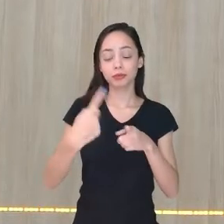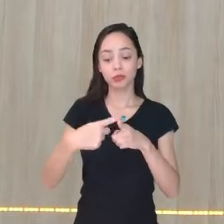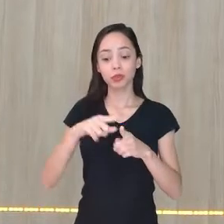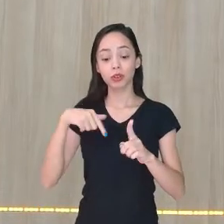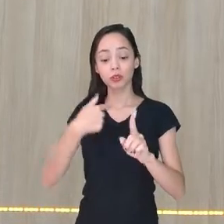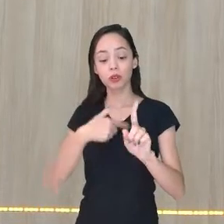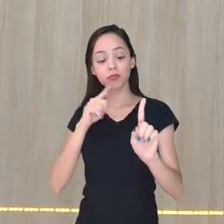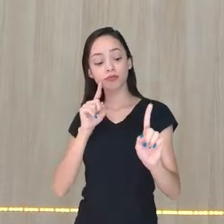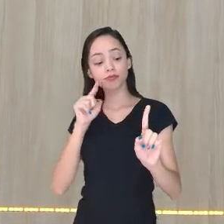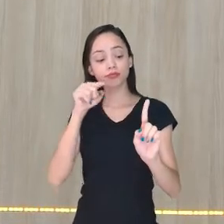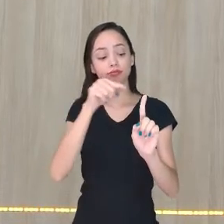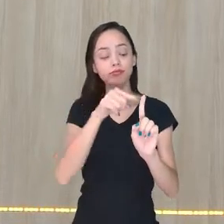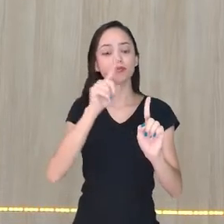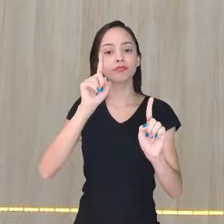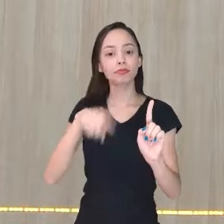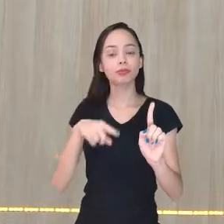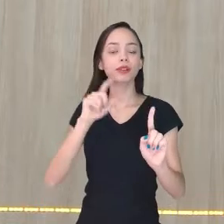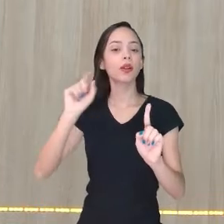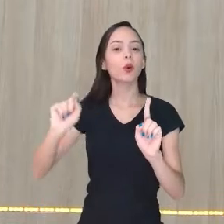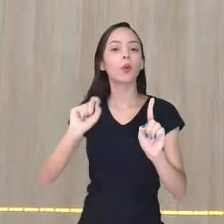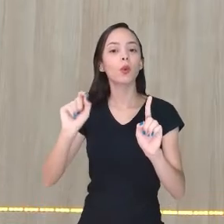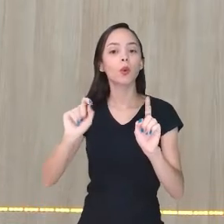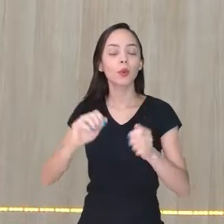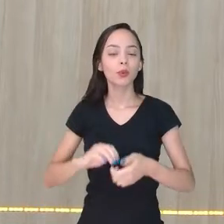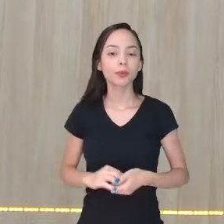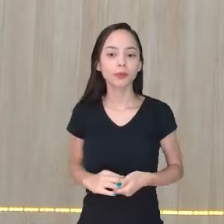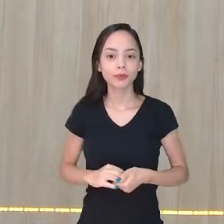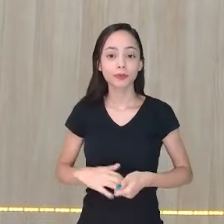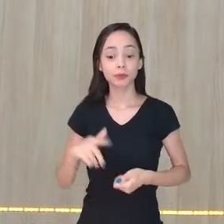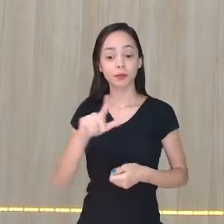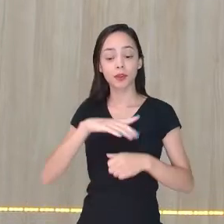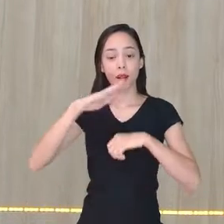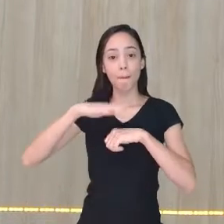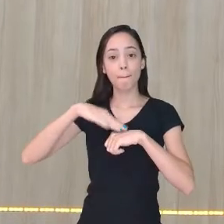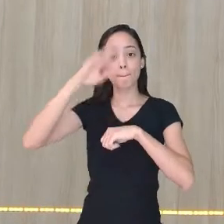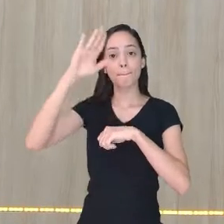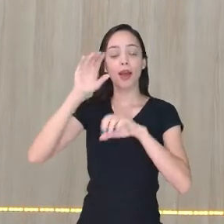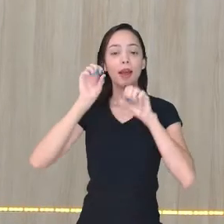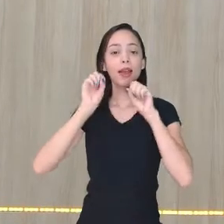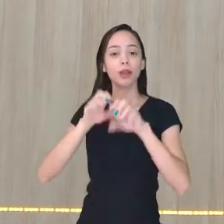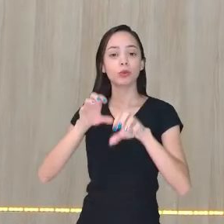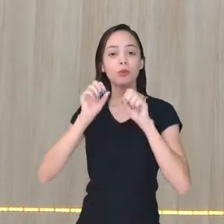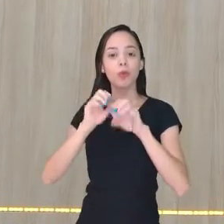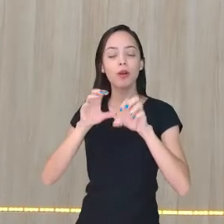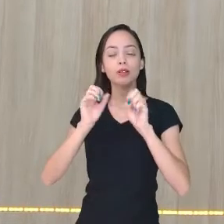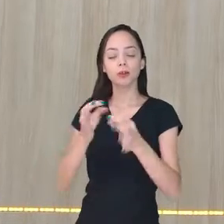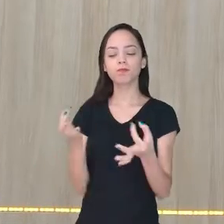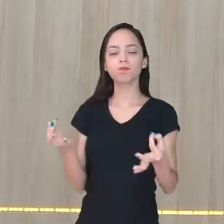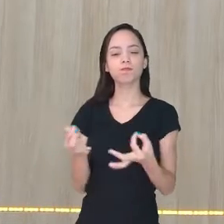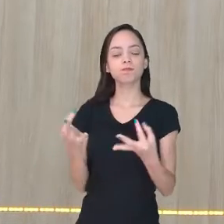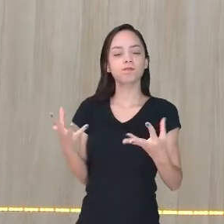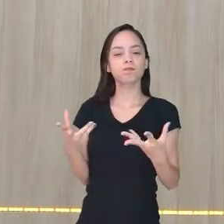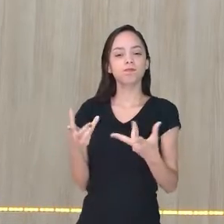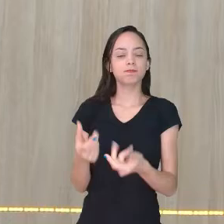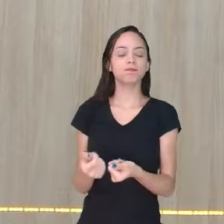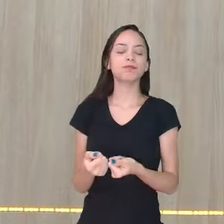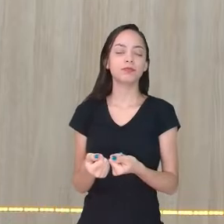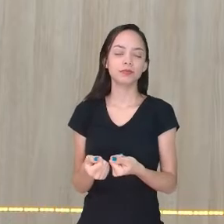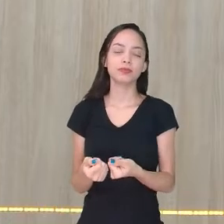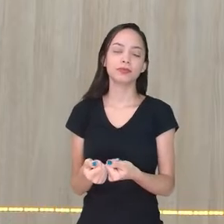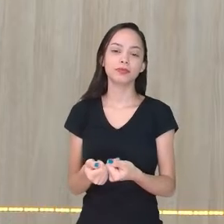meta, o nosso objetivo é cada vez mais ter uma educação primorosa para nossos estudantes,